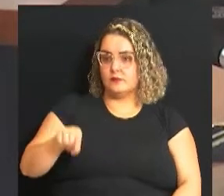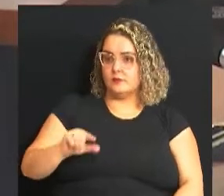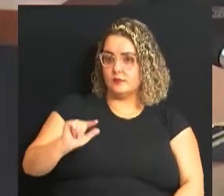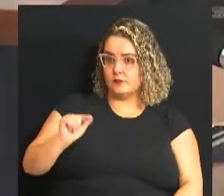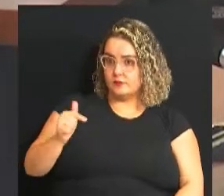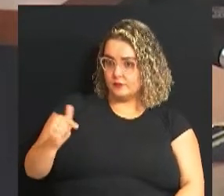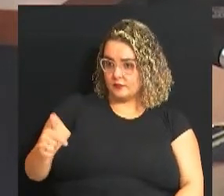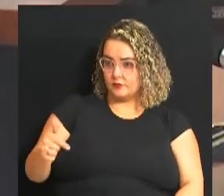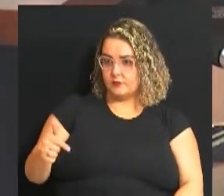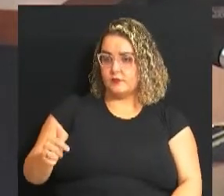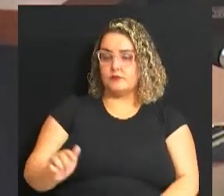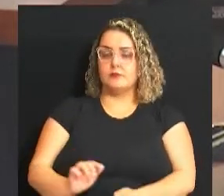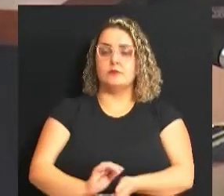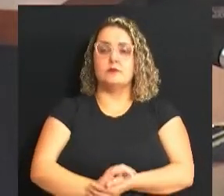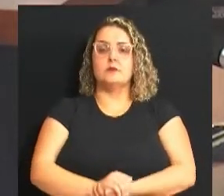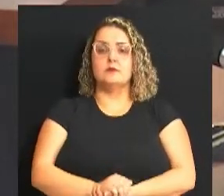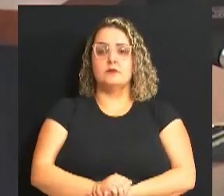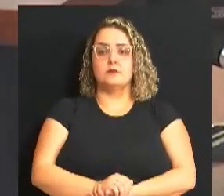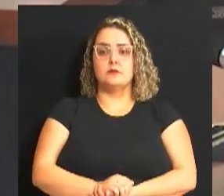33/2022, processo